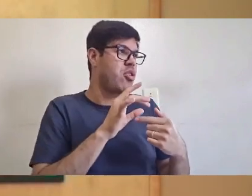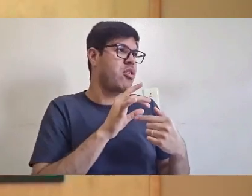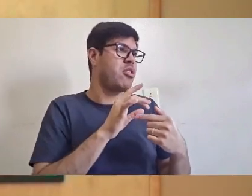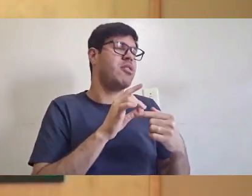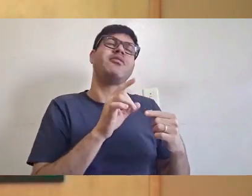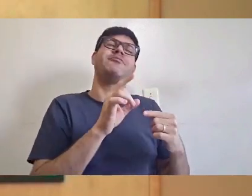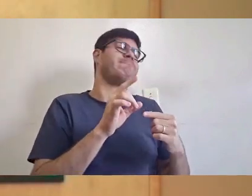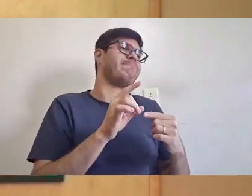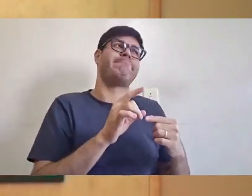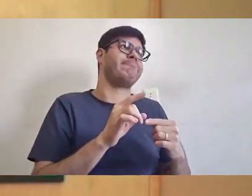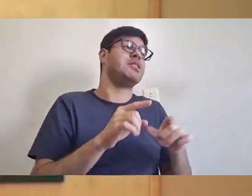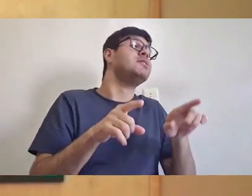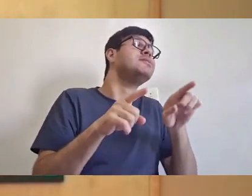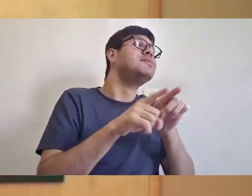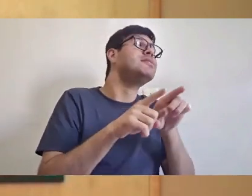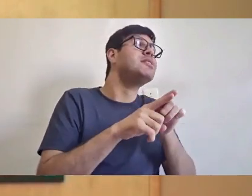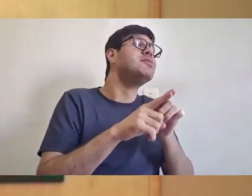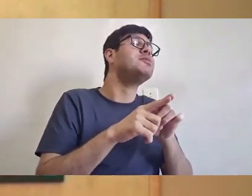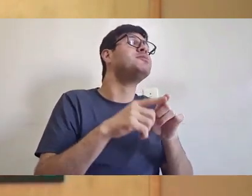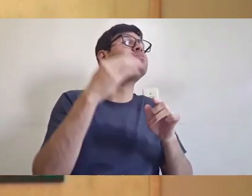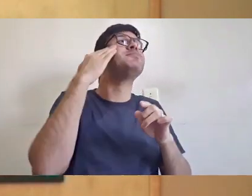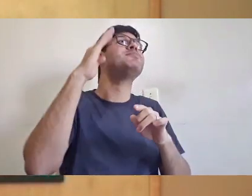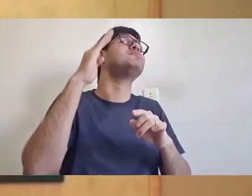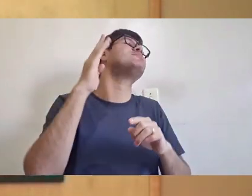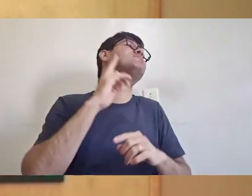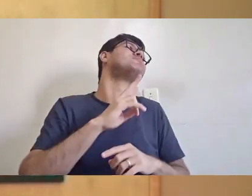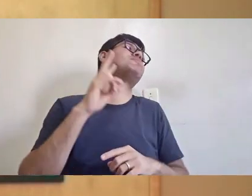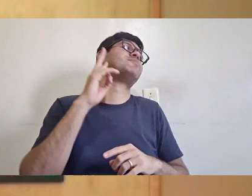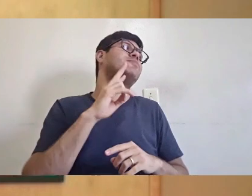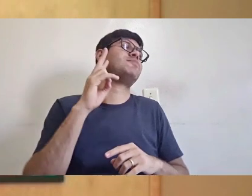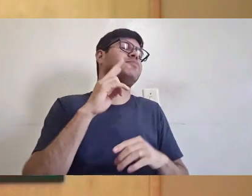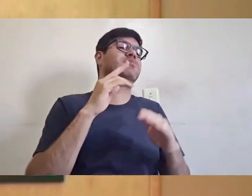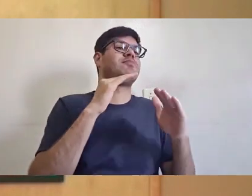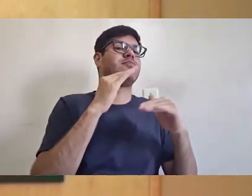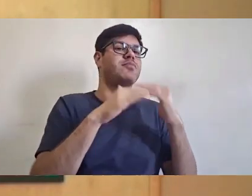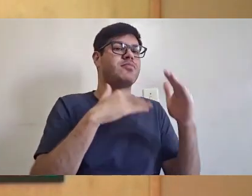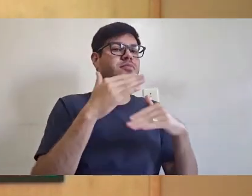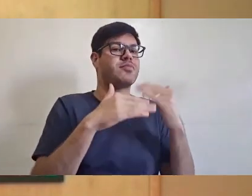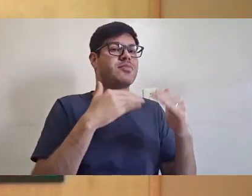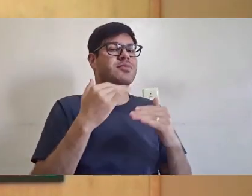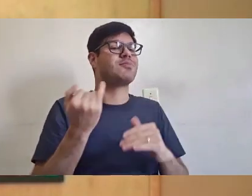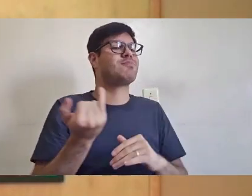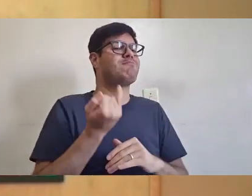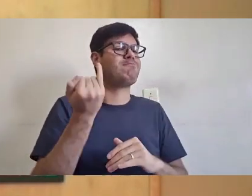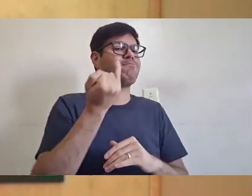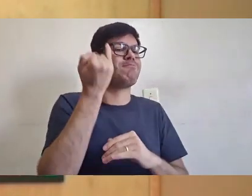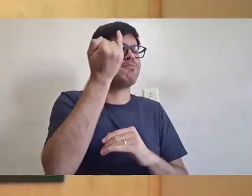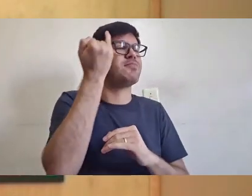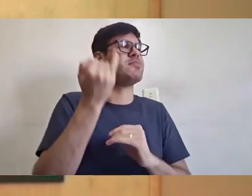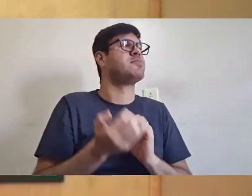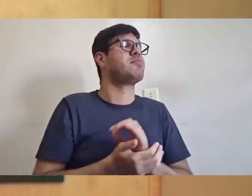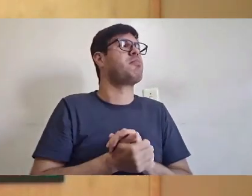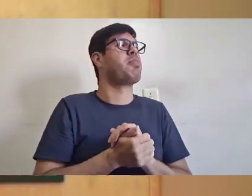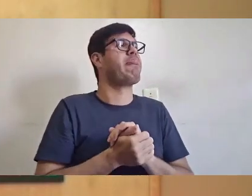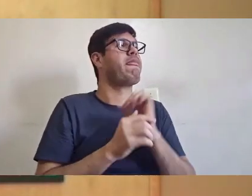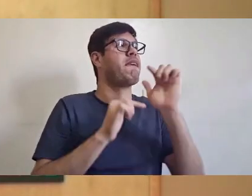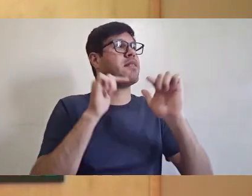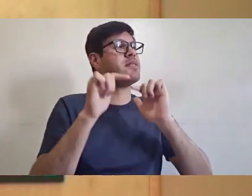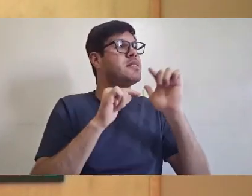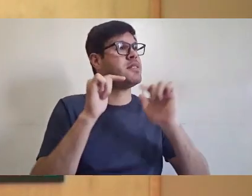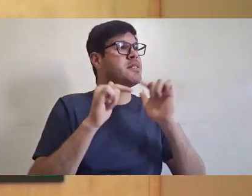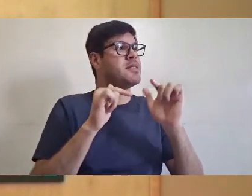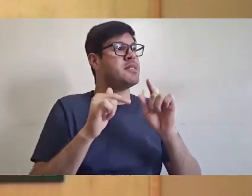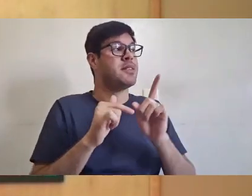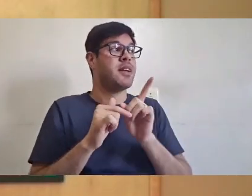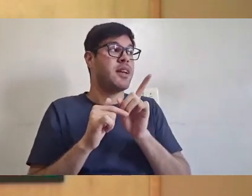do prefeito, principalmente dos vereadores, sim, que desempenham um papel